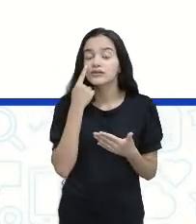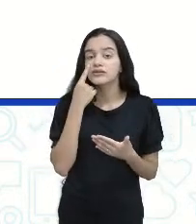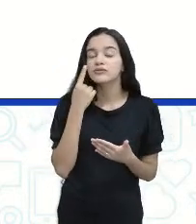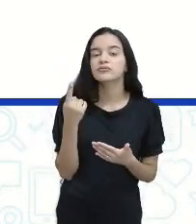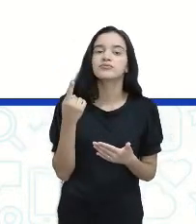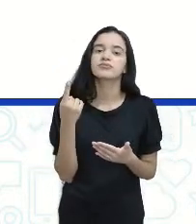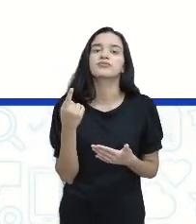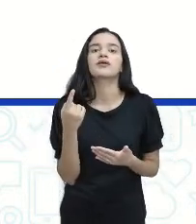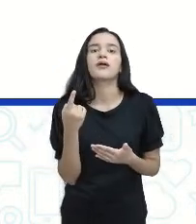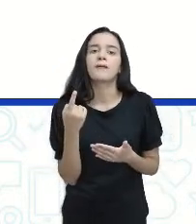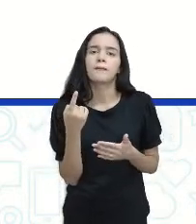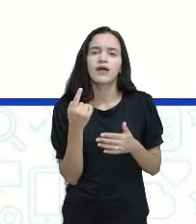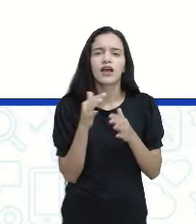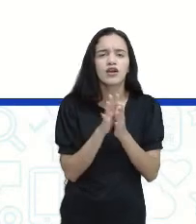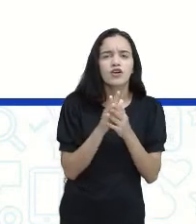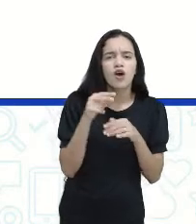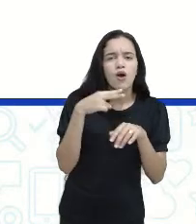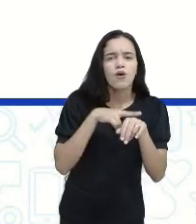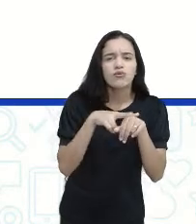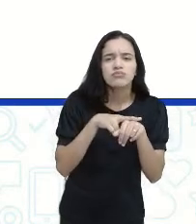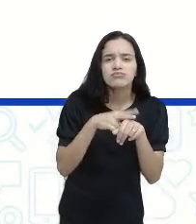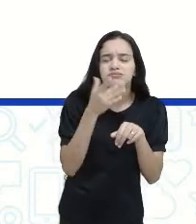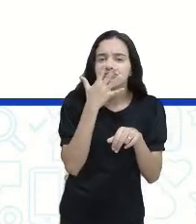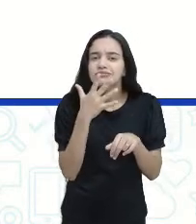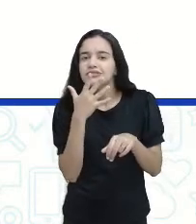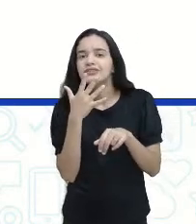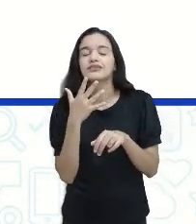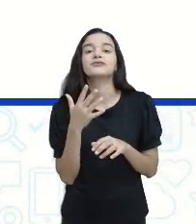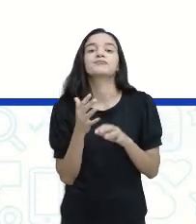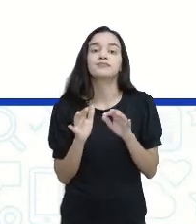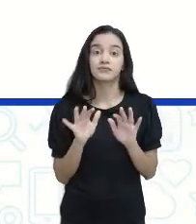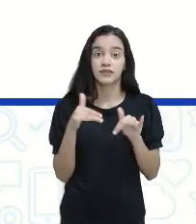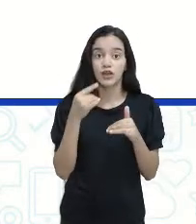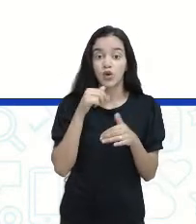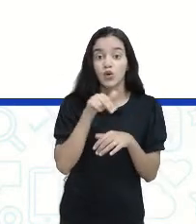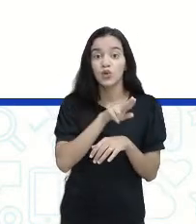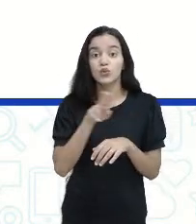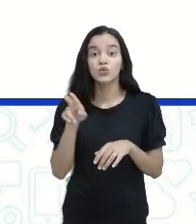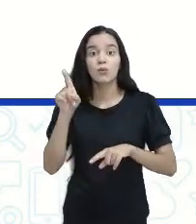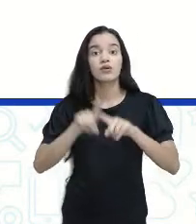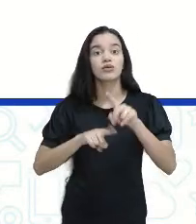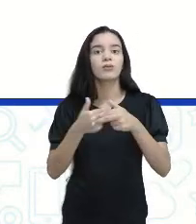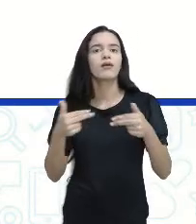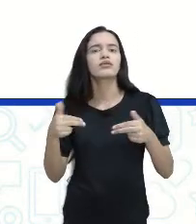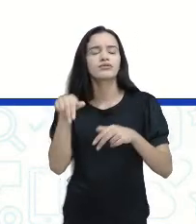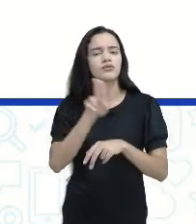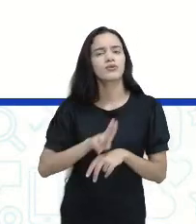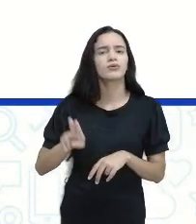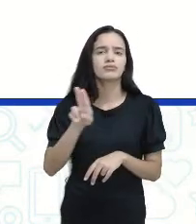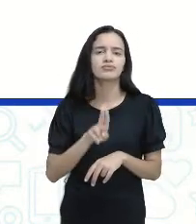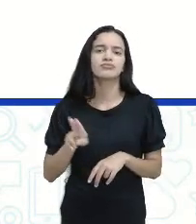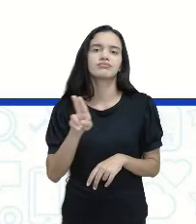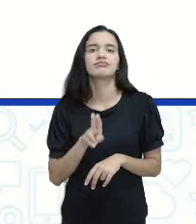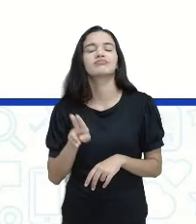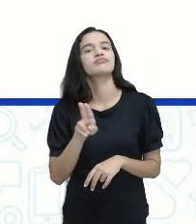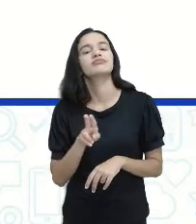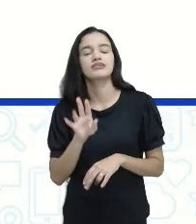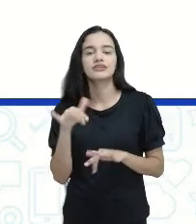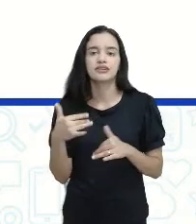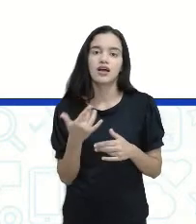meio verdinho com uns traços laranja, né? Olha só. Então, o nome do material foi utilizado para o